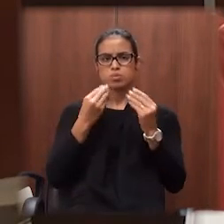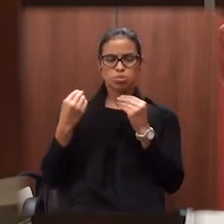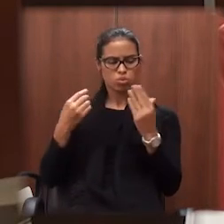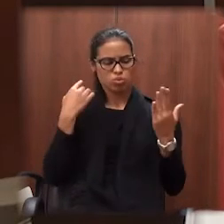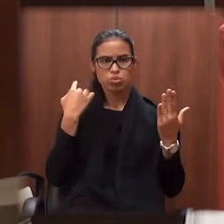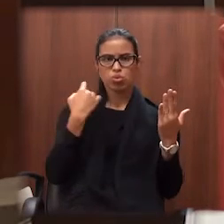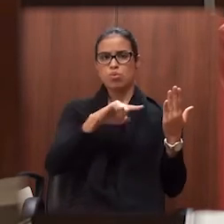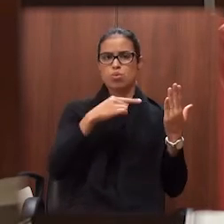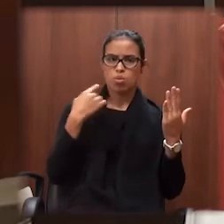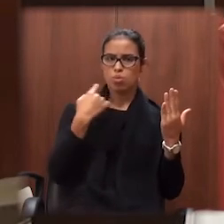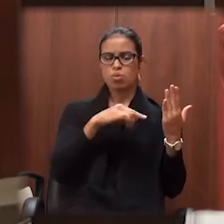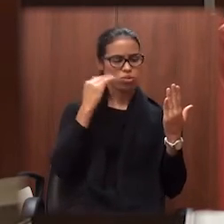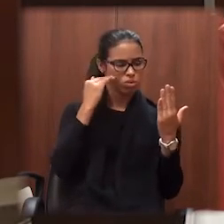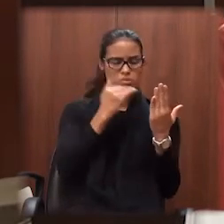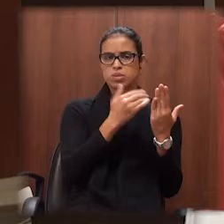São Paulo.